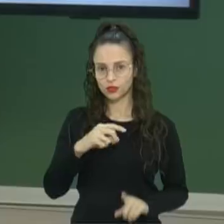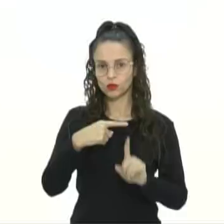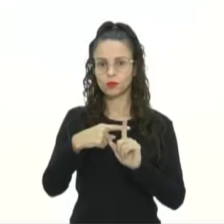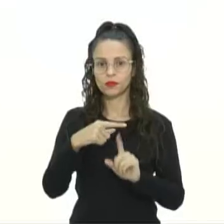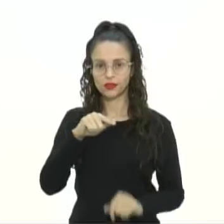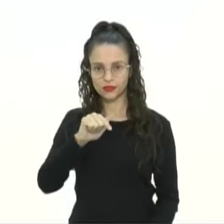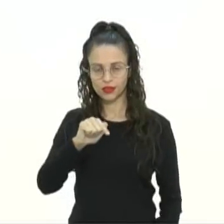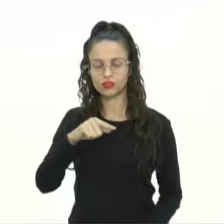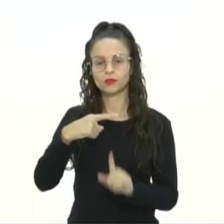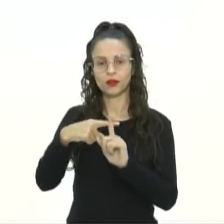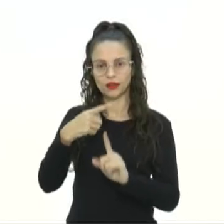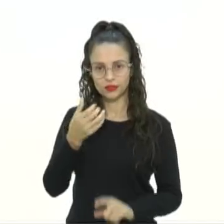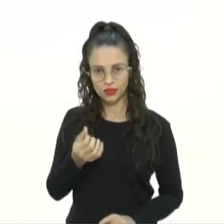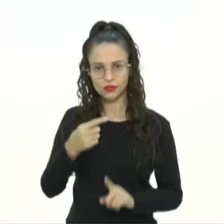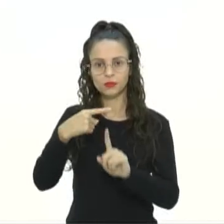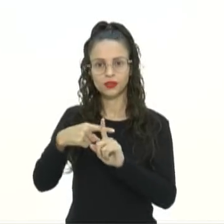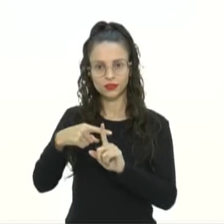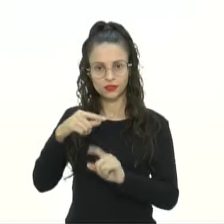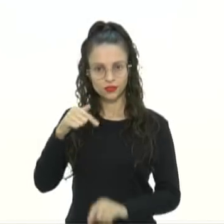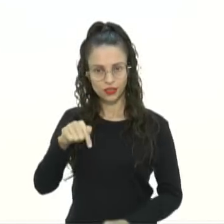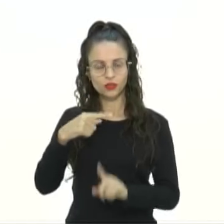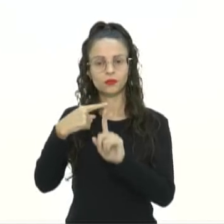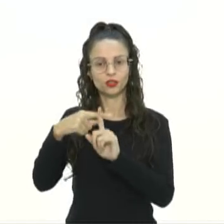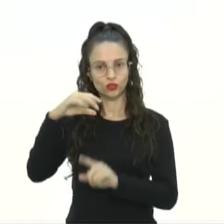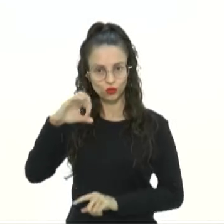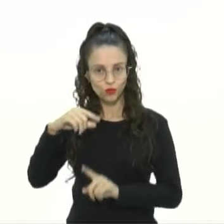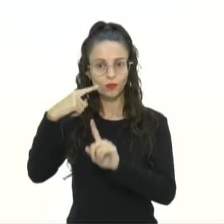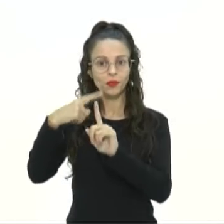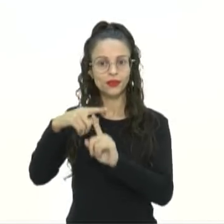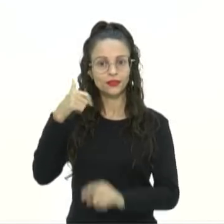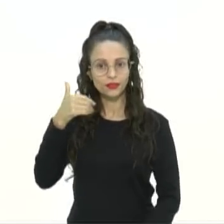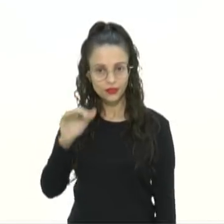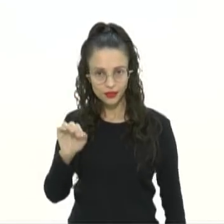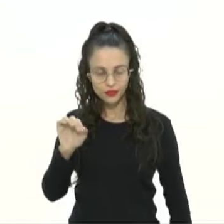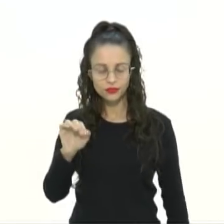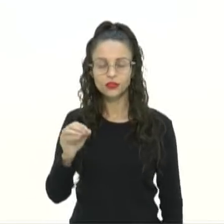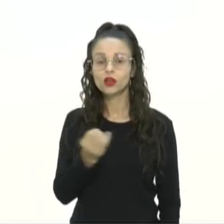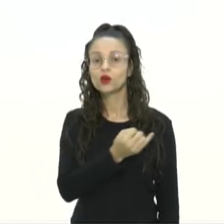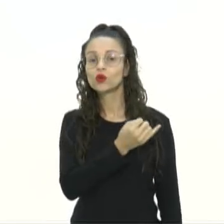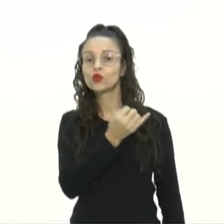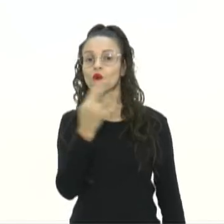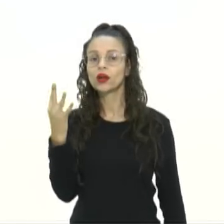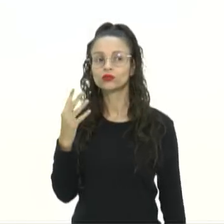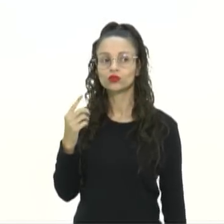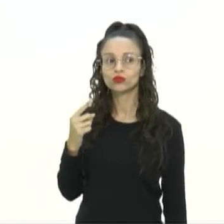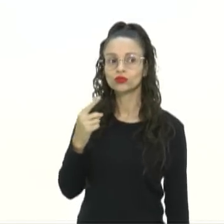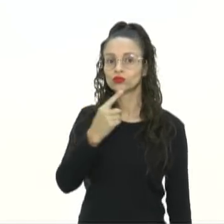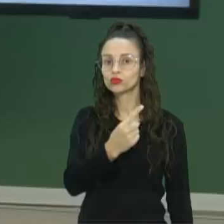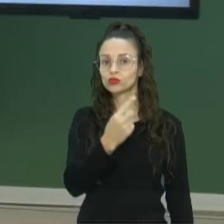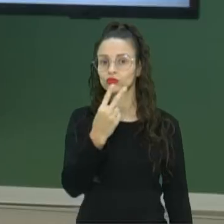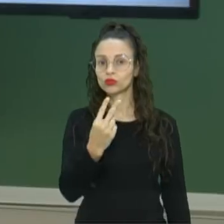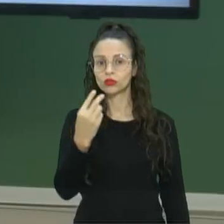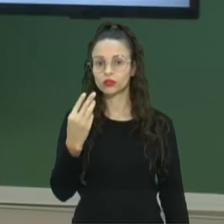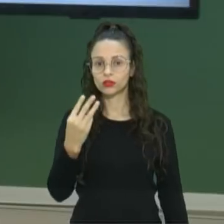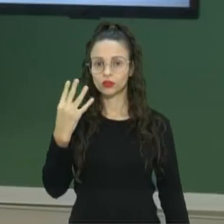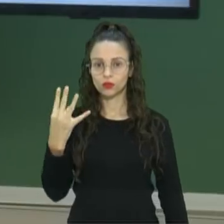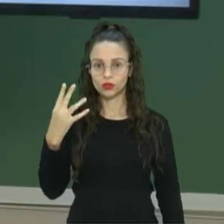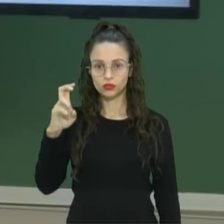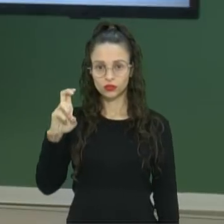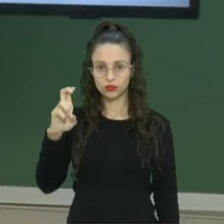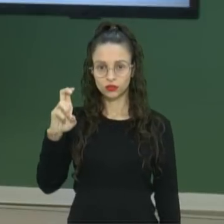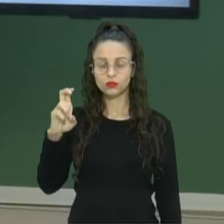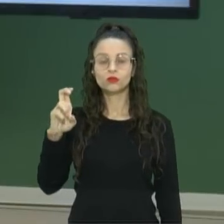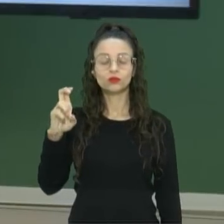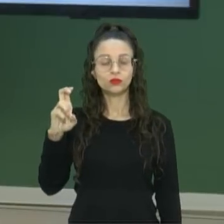mais 7 mais 6 mais 7 mais 9 mais 10. Quantos valores estamos somando? 1, 2, 3, 4,